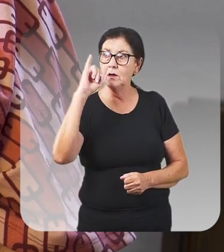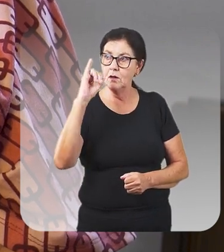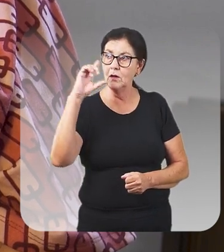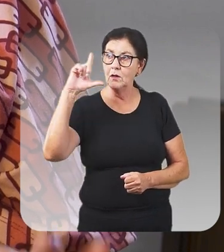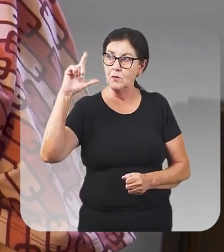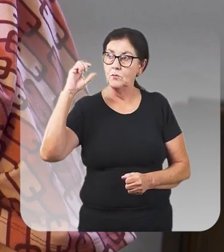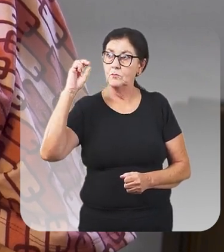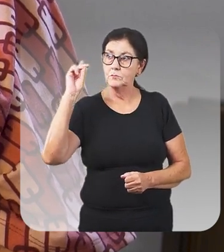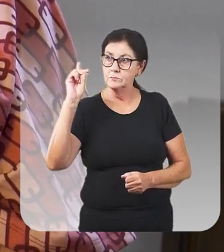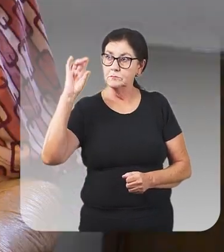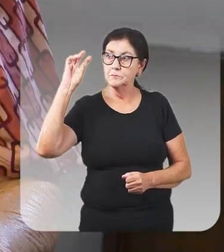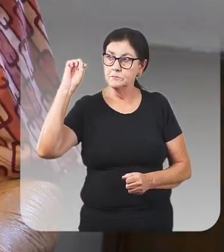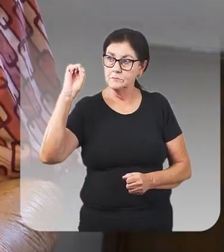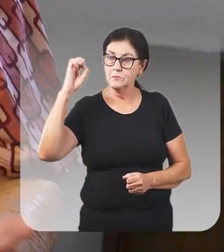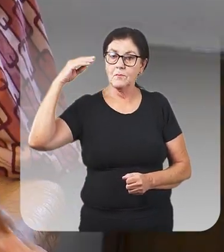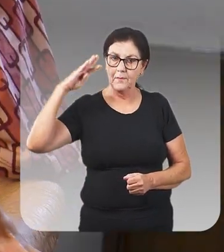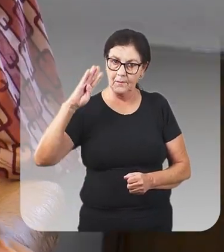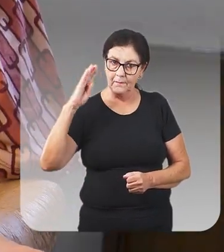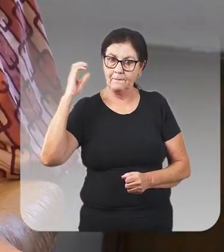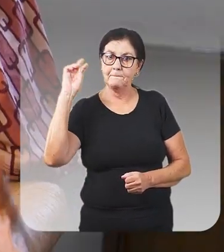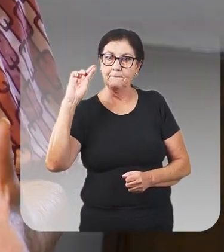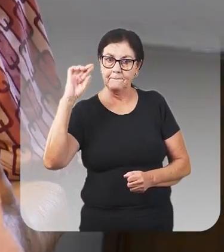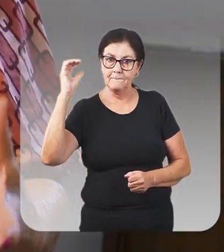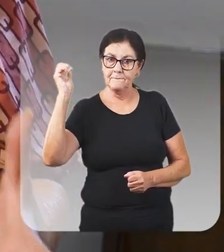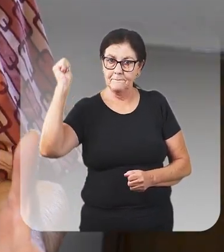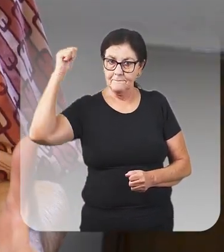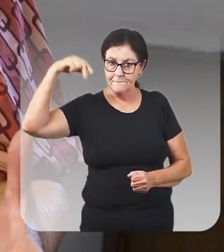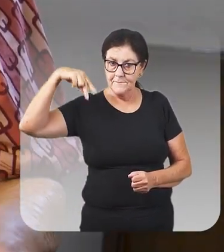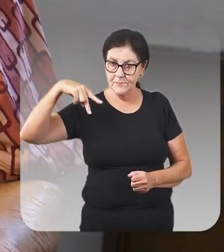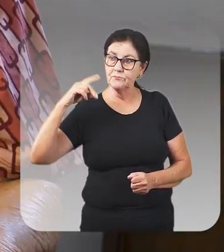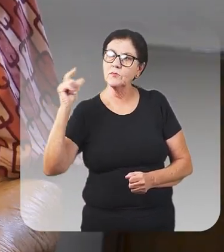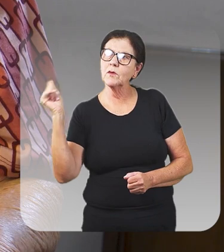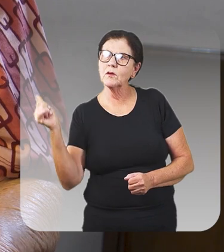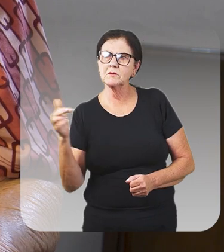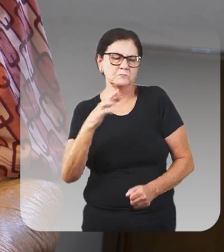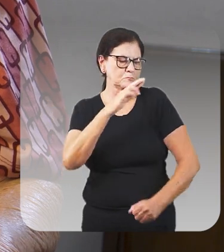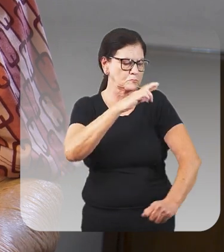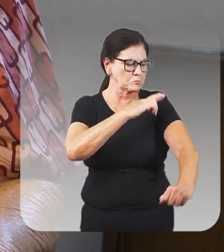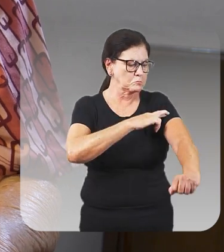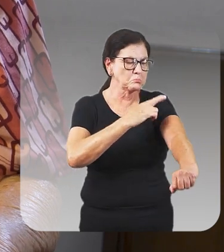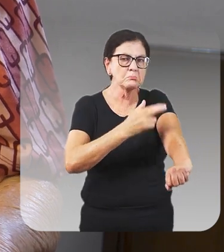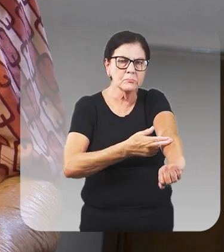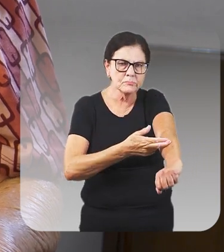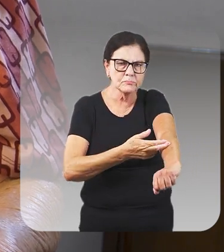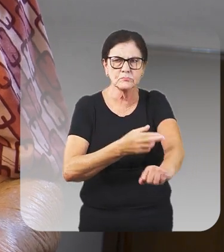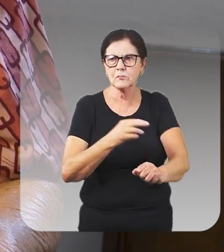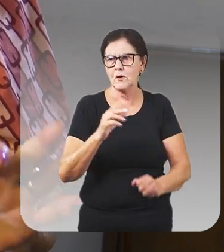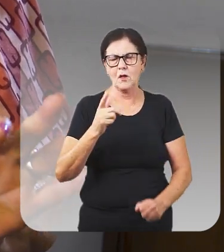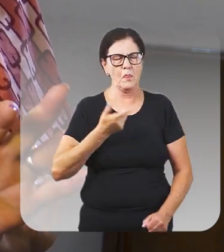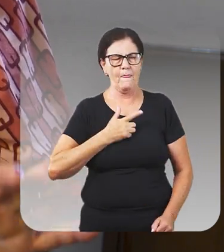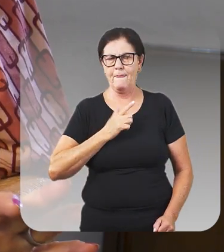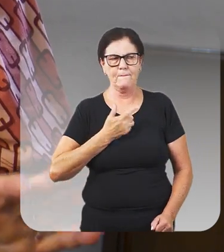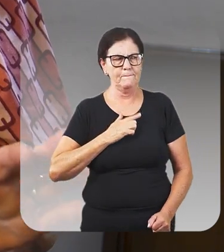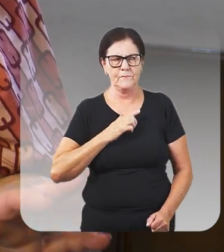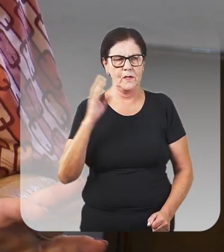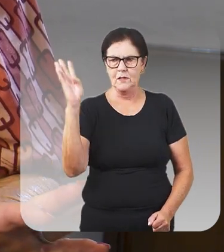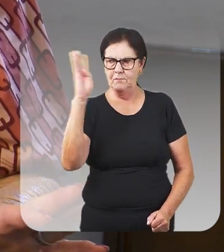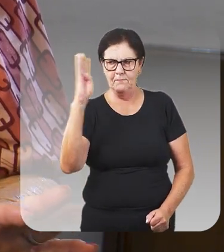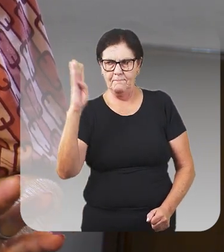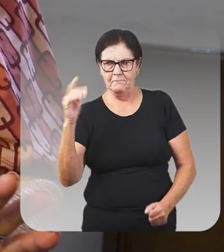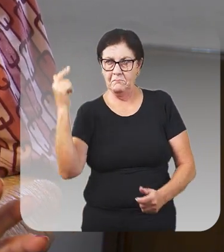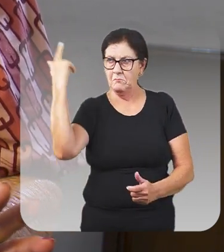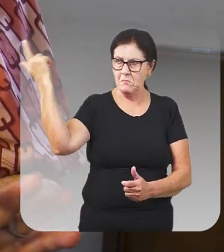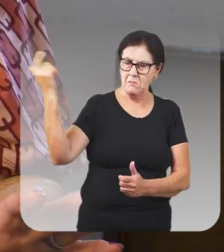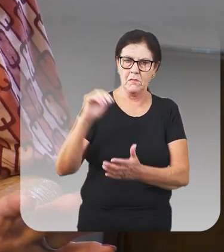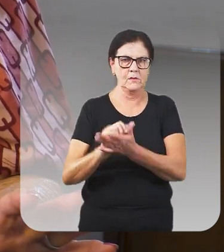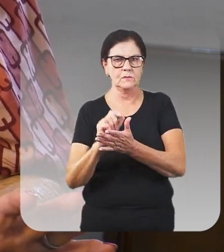Armando Hildebrand, que trabalhava, eu não sei o cargo que ele existia, no Ministério da Educação, no Rio de Janeiro,